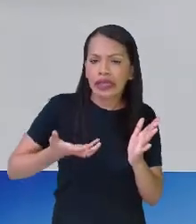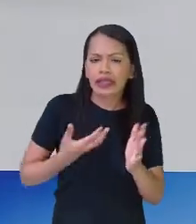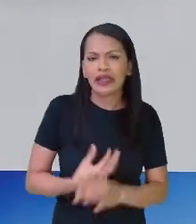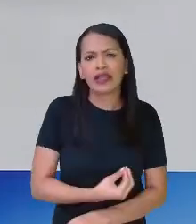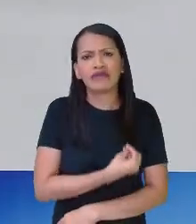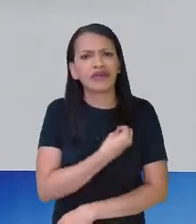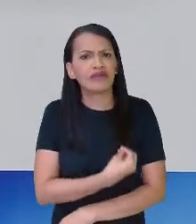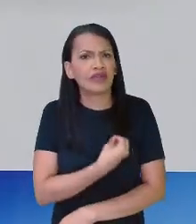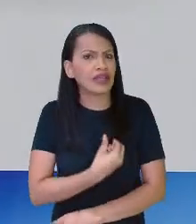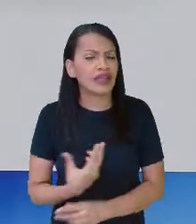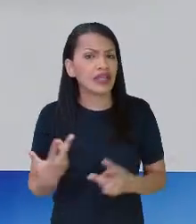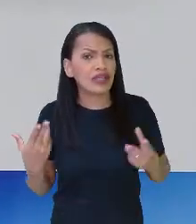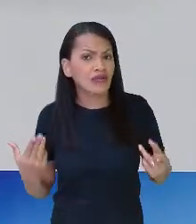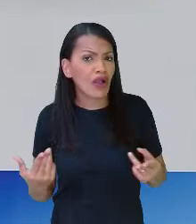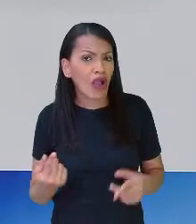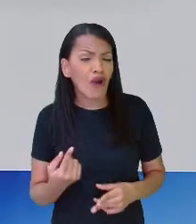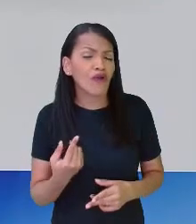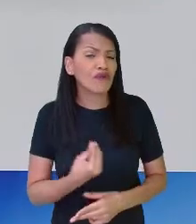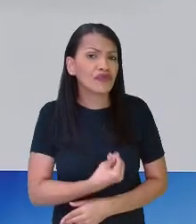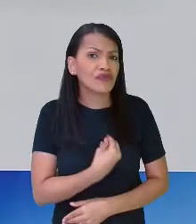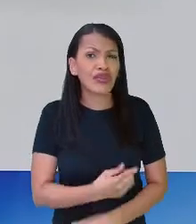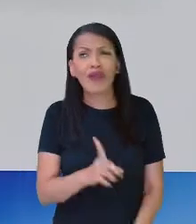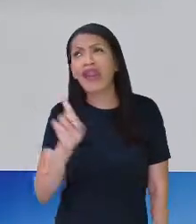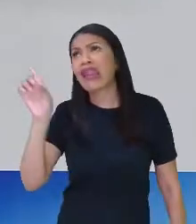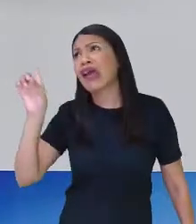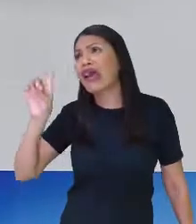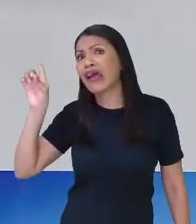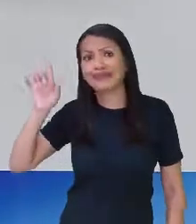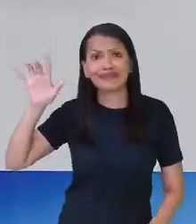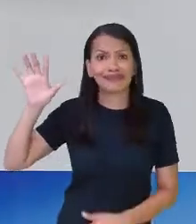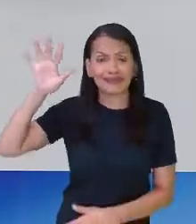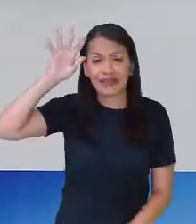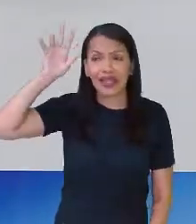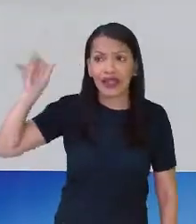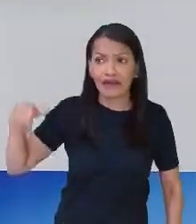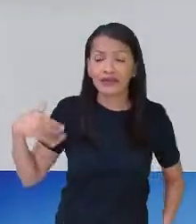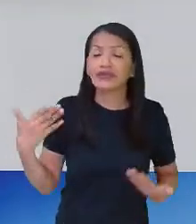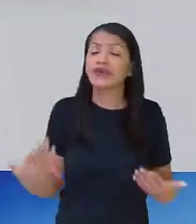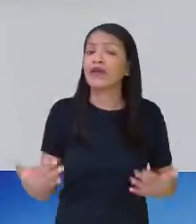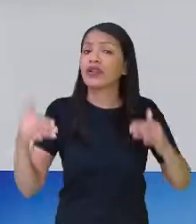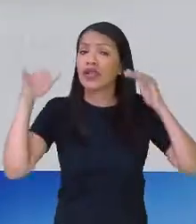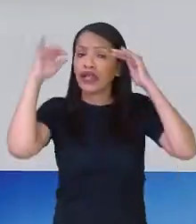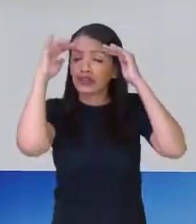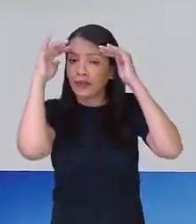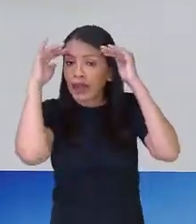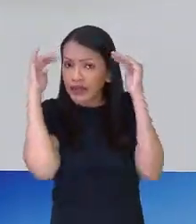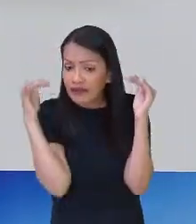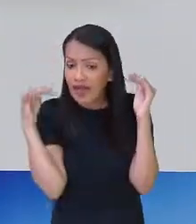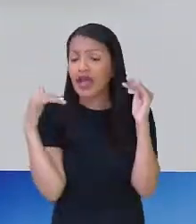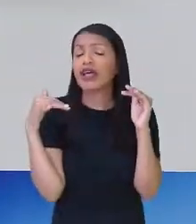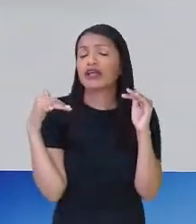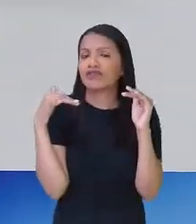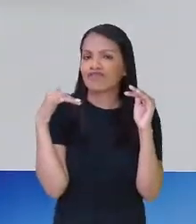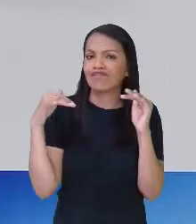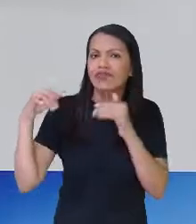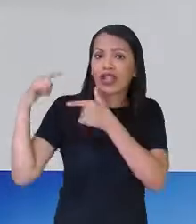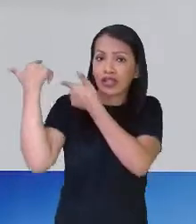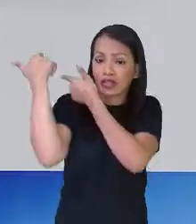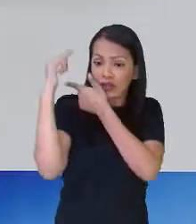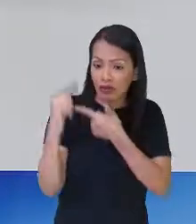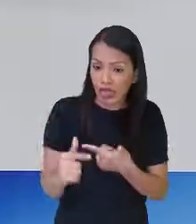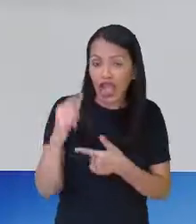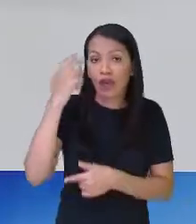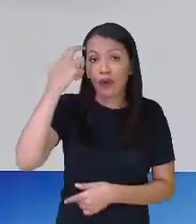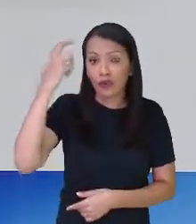reviver tudo aquilo que eles estavam habituados. E eles respeitavam toda a tradição e toda a cultura